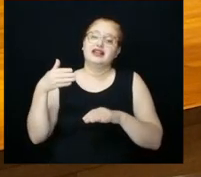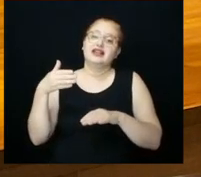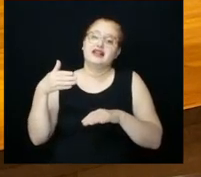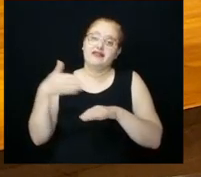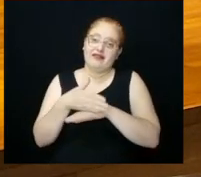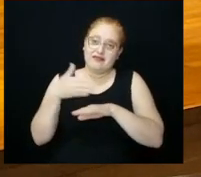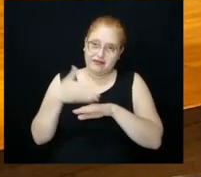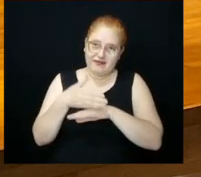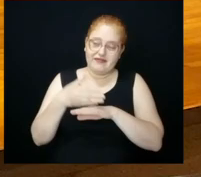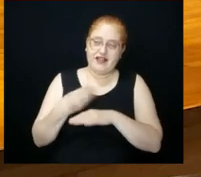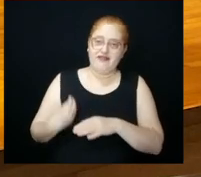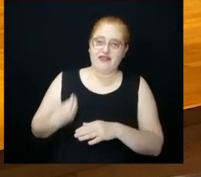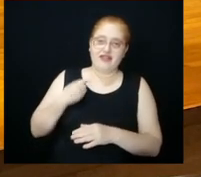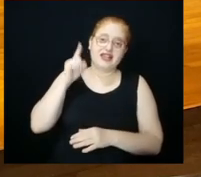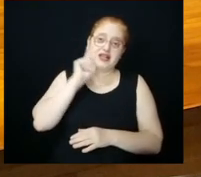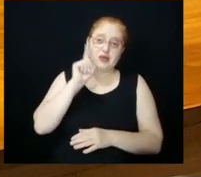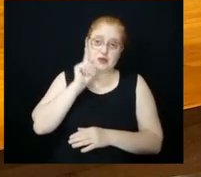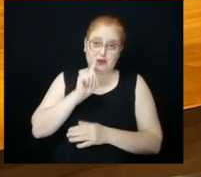Unidos.